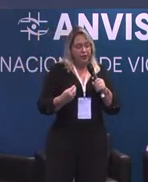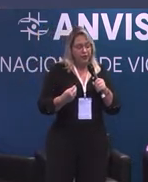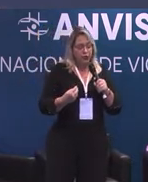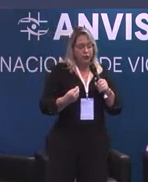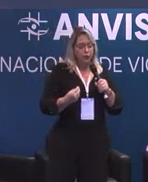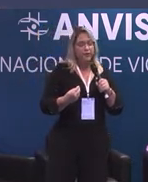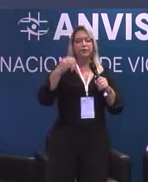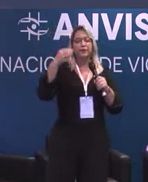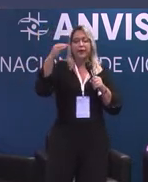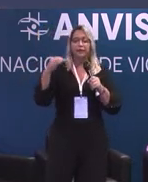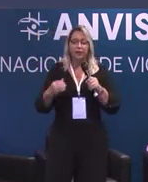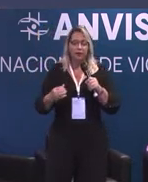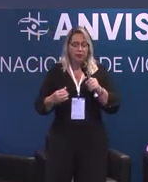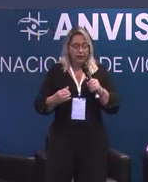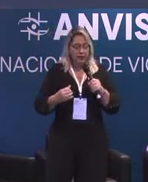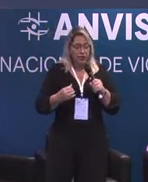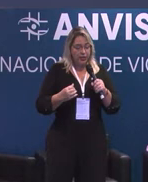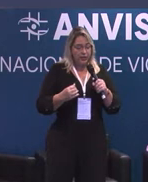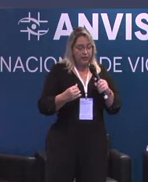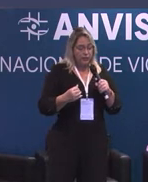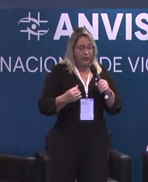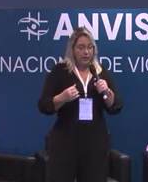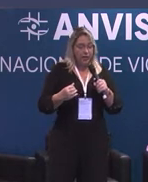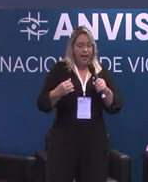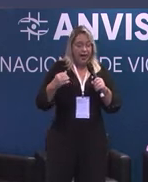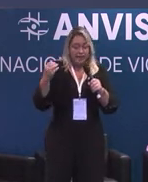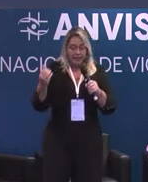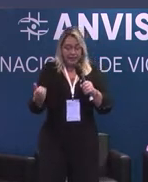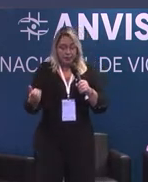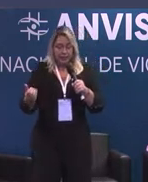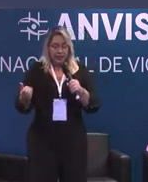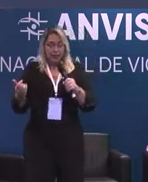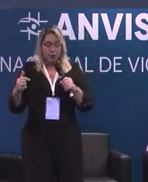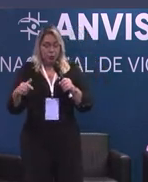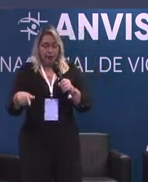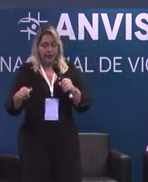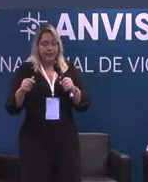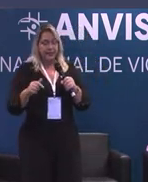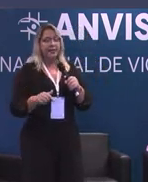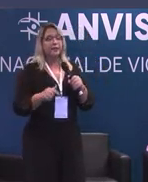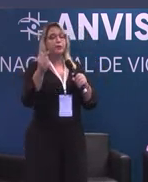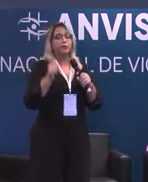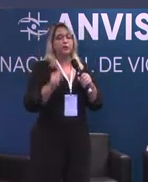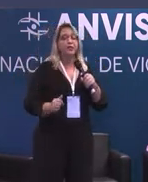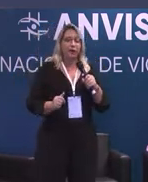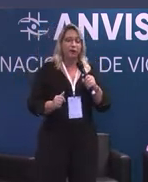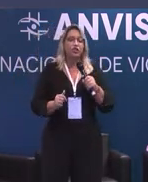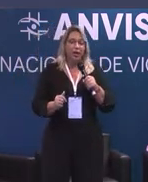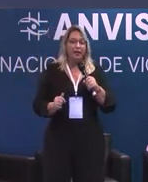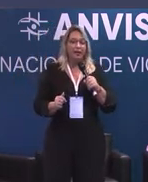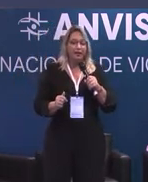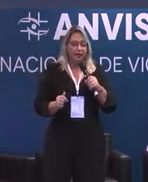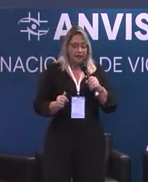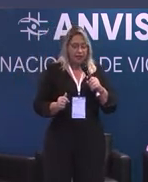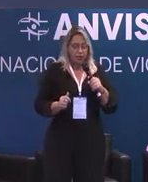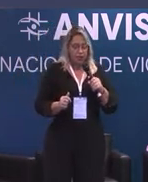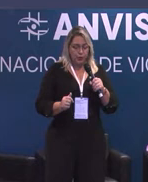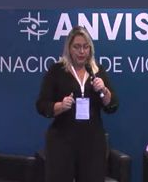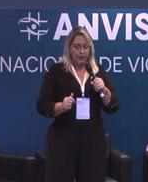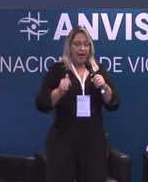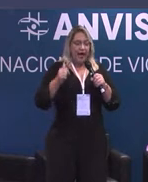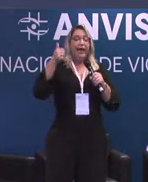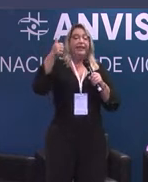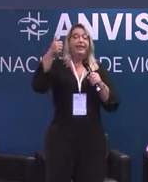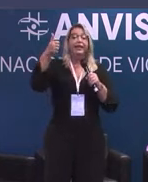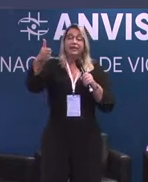a estruturação, e aí dividido nessas três sessões. A seção 3, das competências e atribuições, que é onde já entra a diretriz 2.